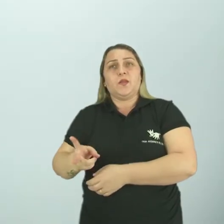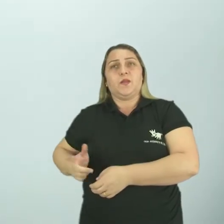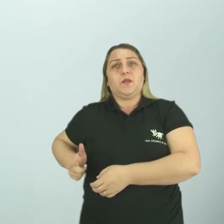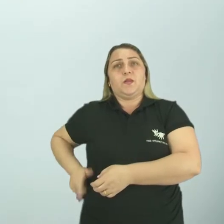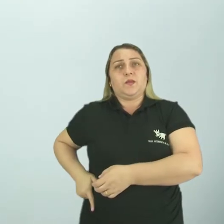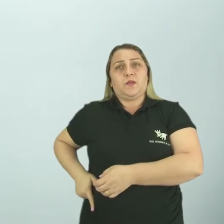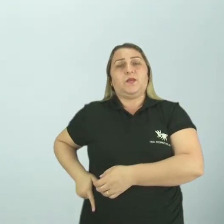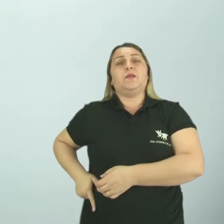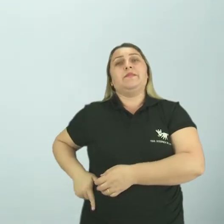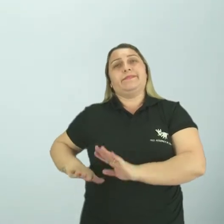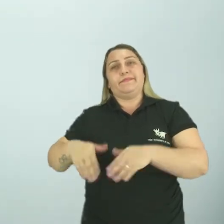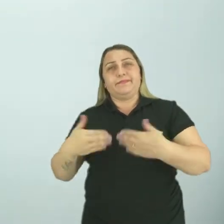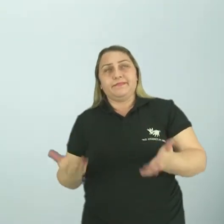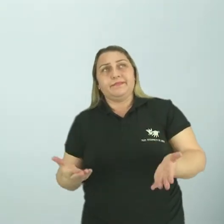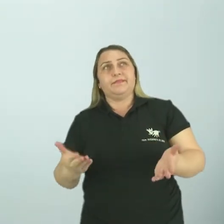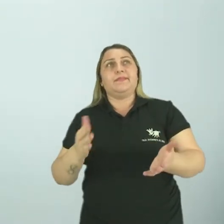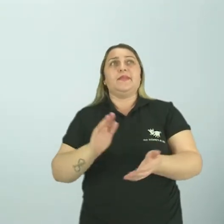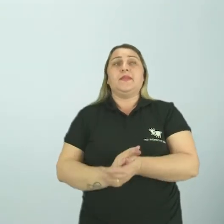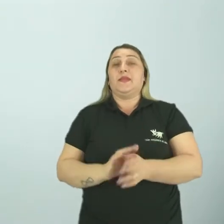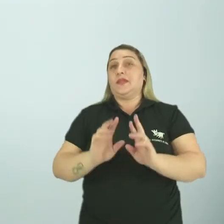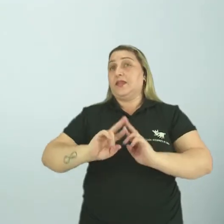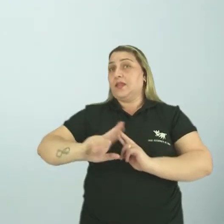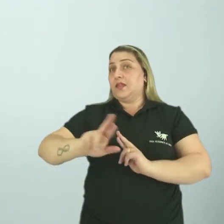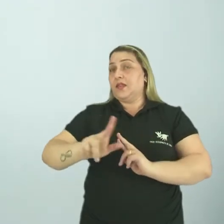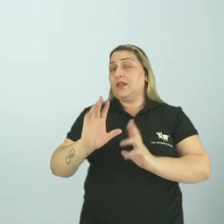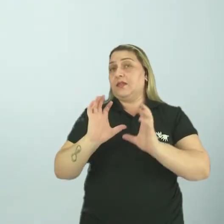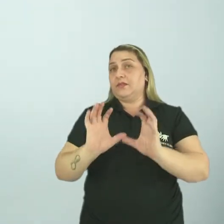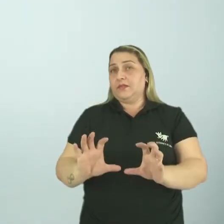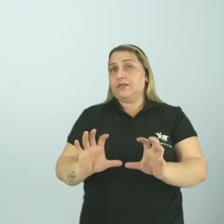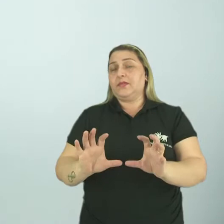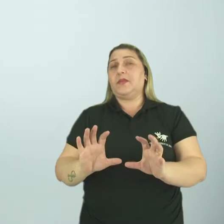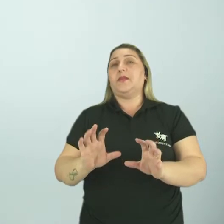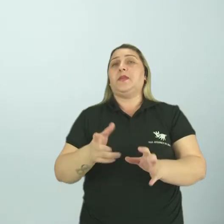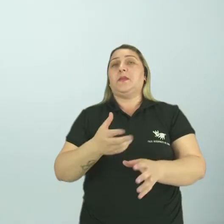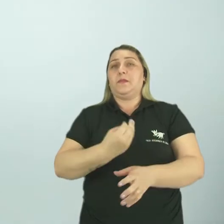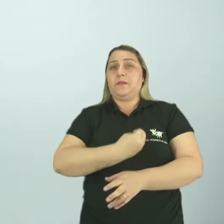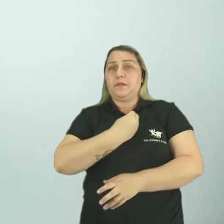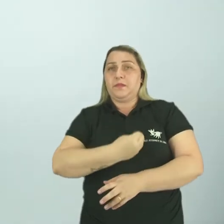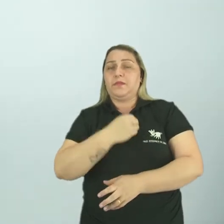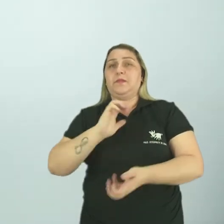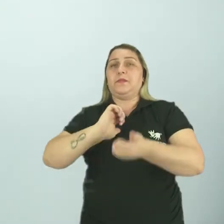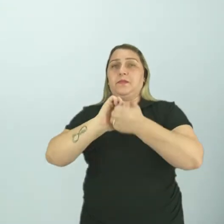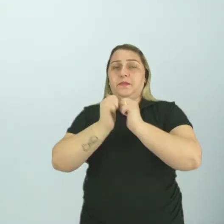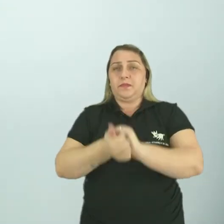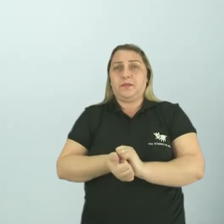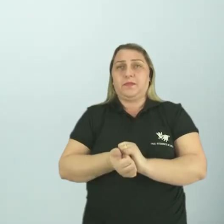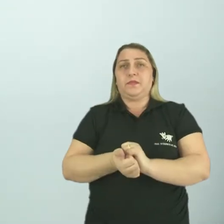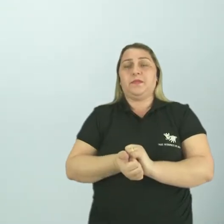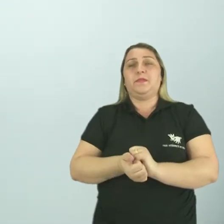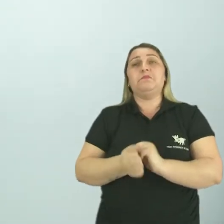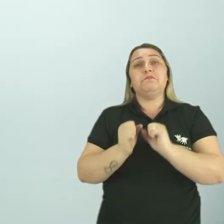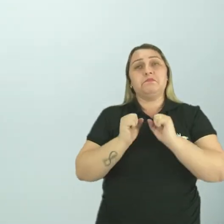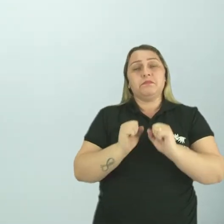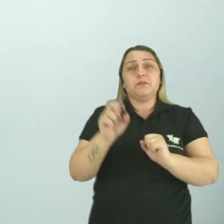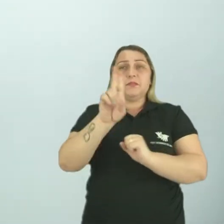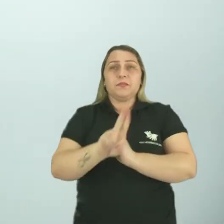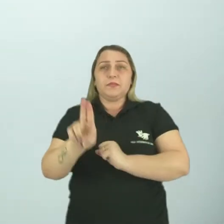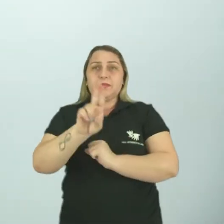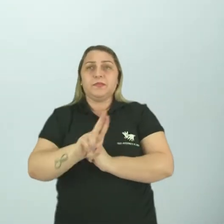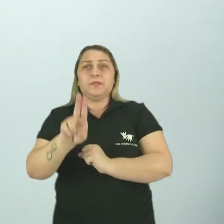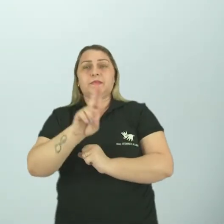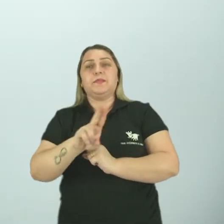armas, armamentações e tudo mais, mas não é assim que funciona. Para você participar desse esporte, poder